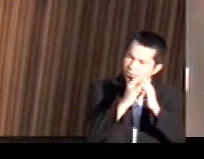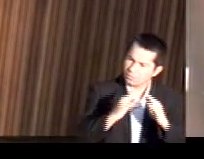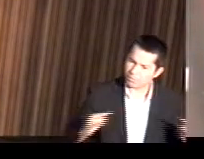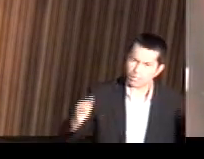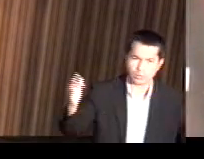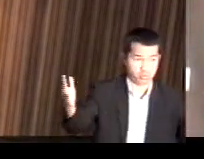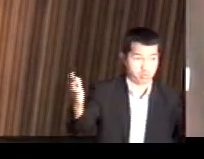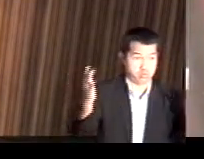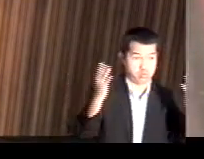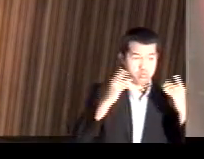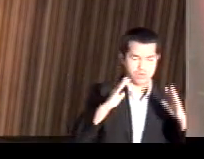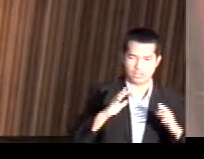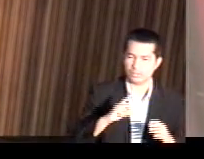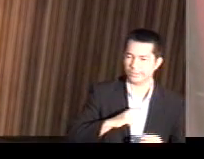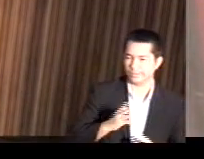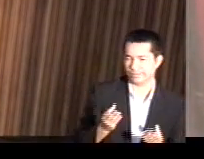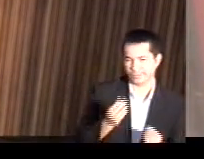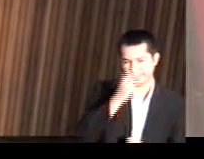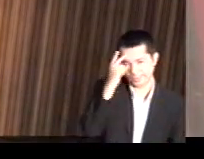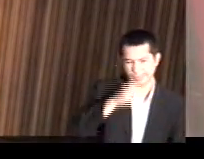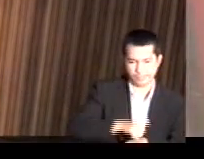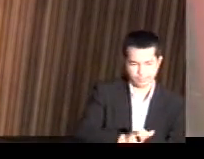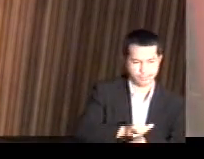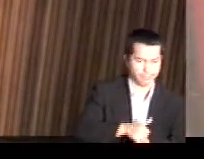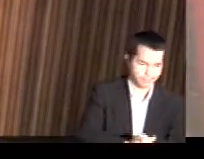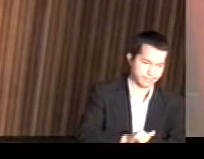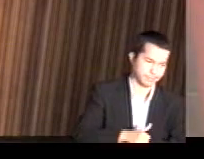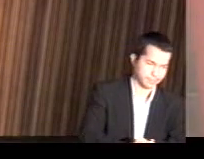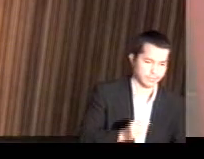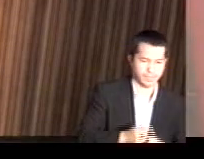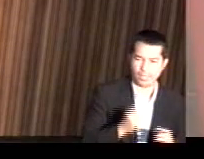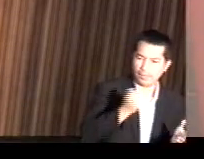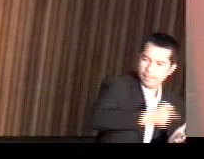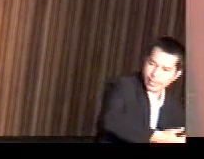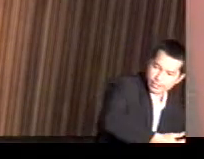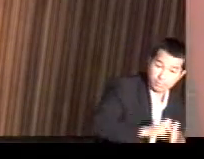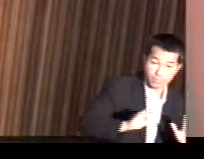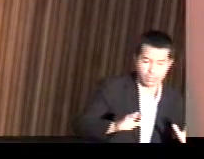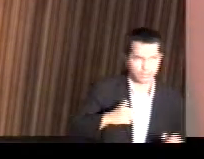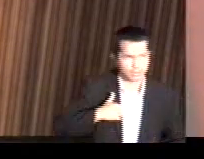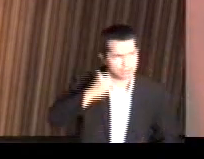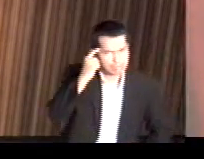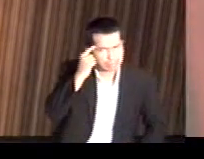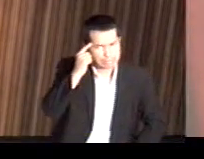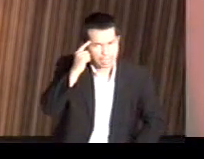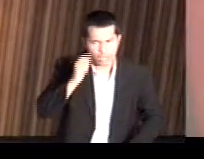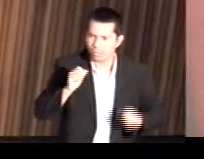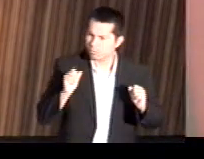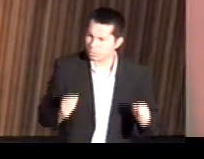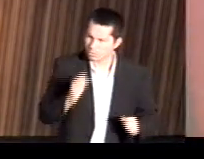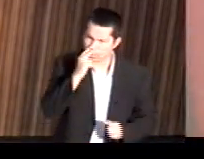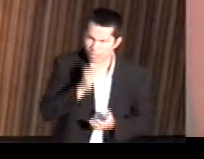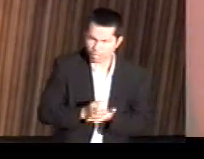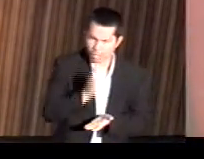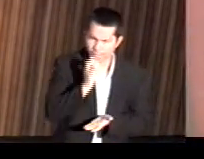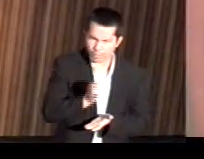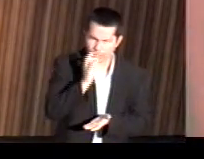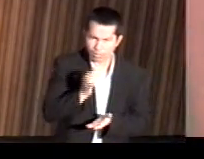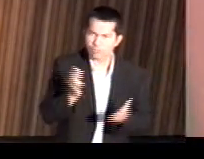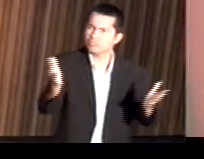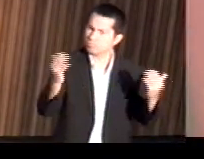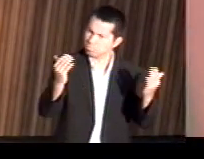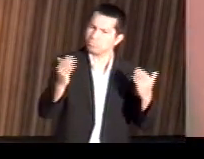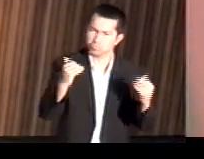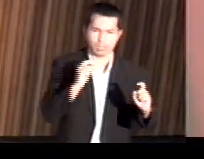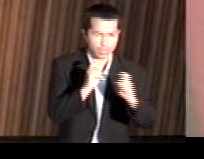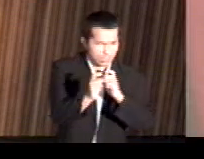no retiro, porque tem custos. Então a gente pensou, vamos fazer uma manhã onde todo mundo possa estar junto e a gente possa